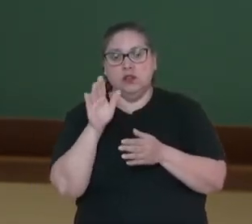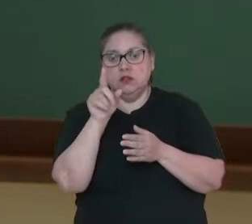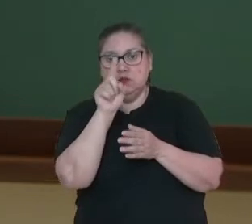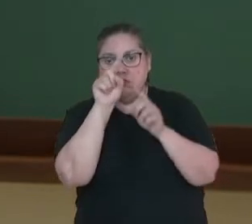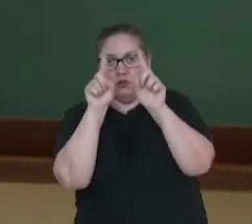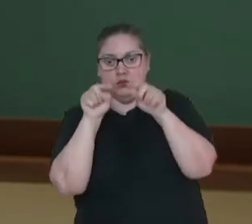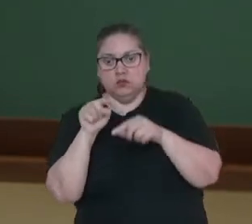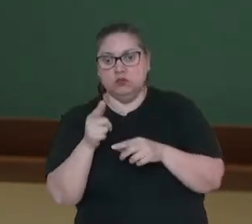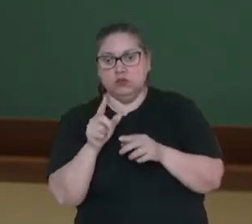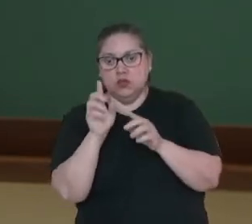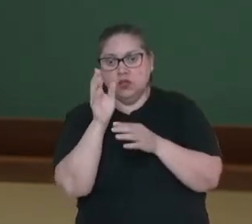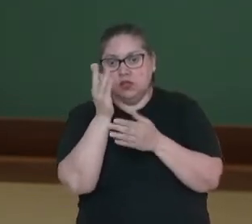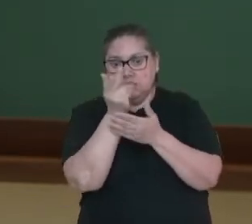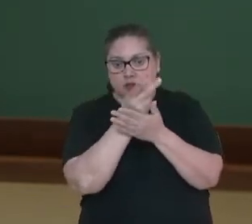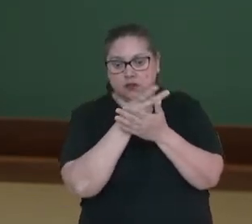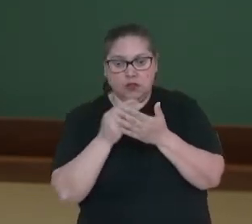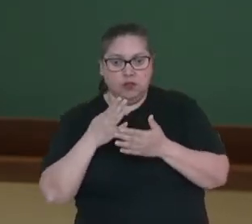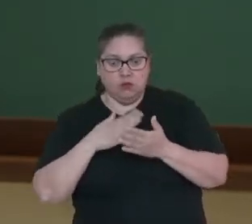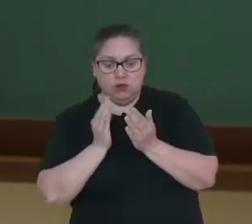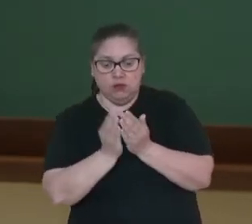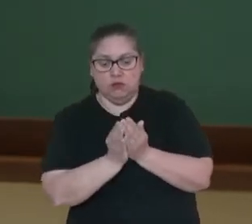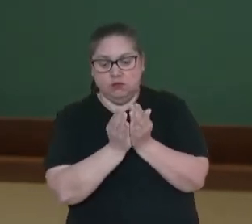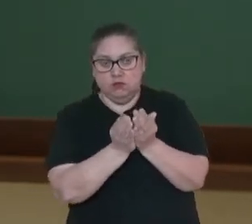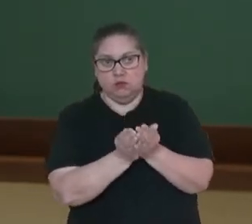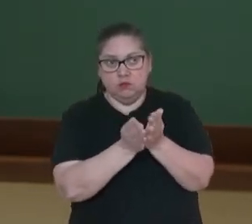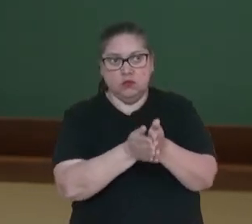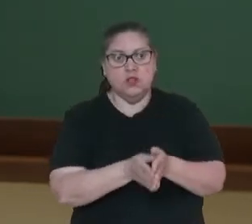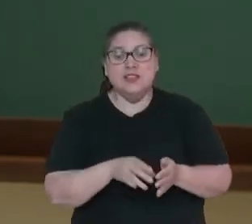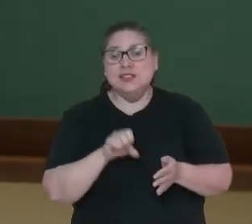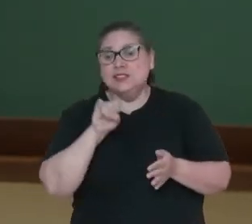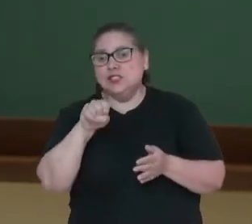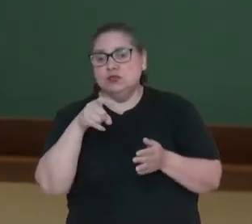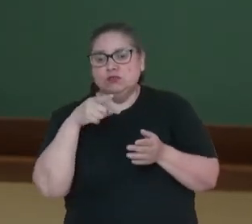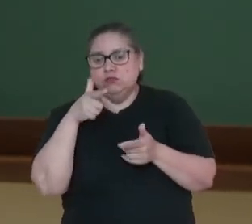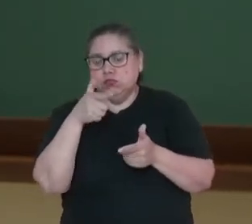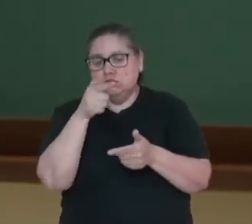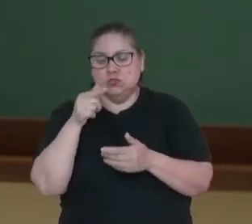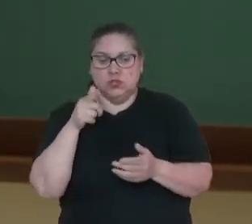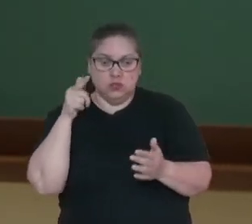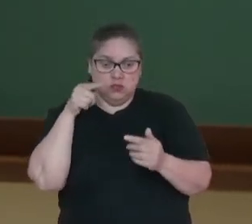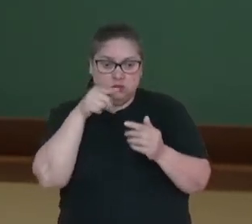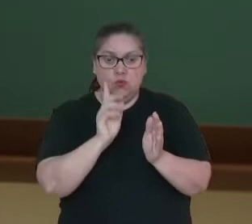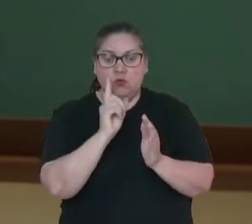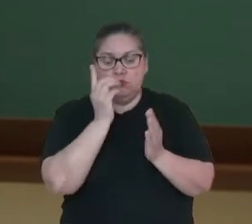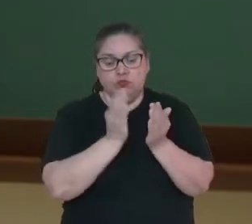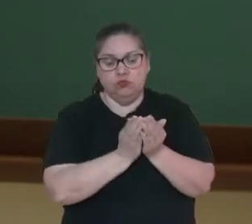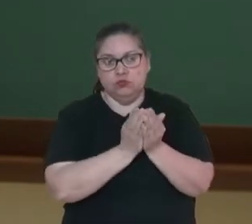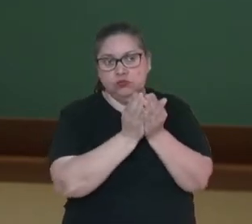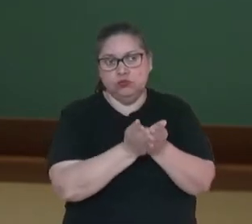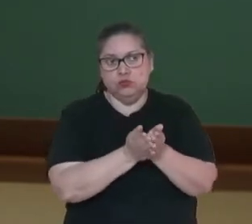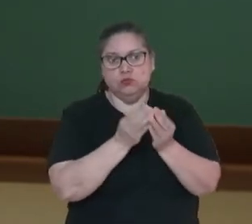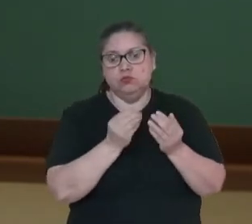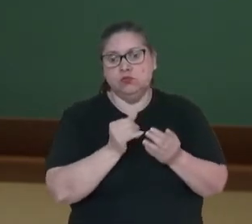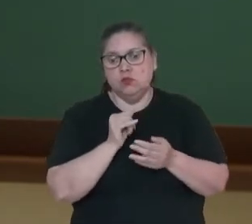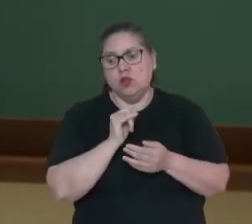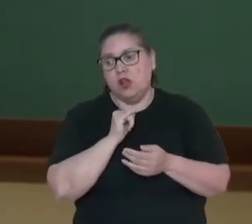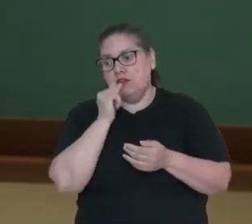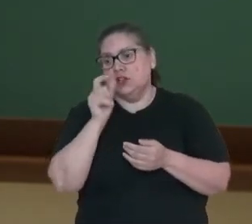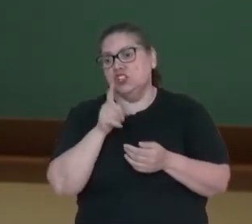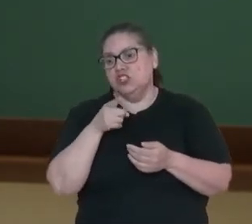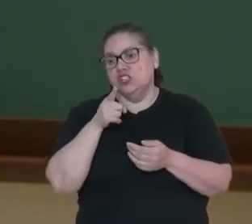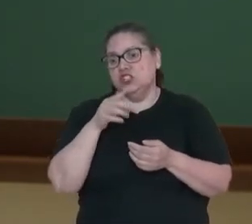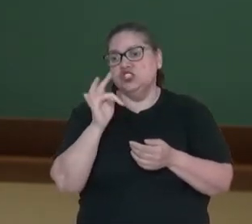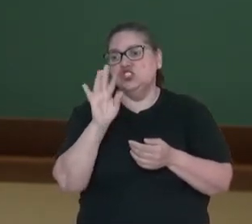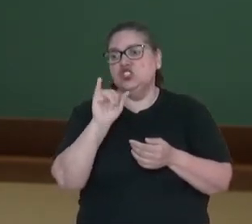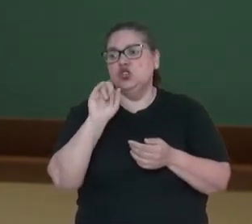quadrado onde eu desenhei a minha esquadra. Se o tiro dele acertar um dos navios, eu dou o comando de tiro para